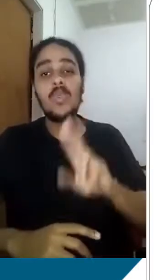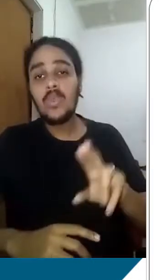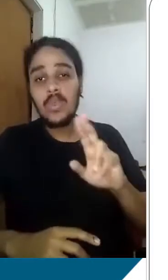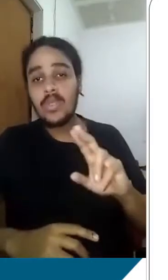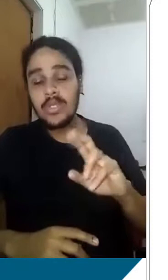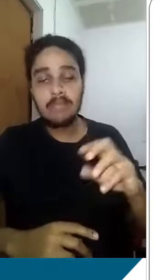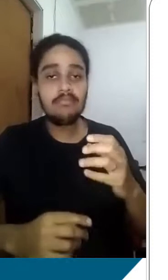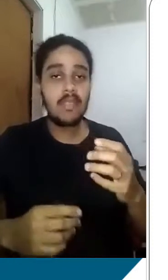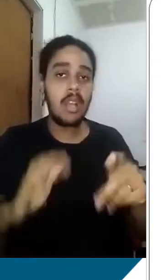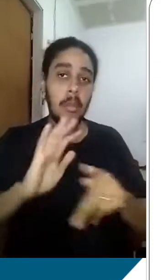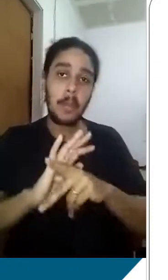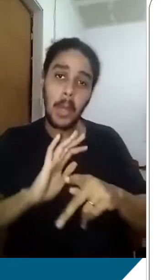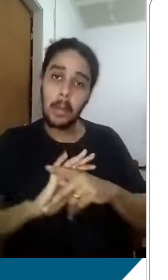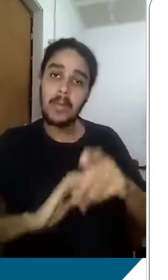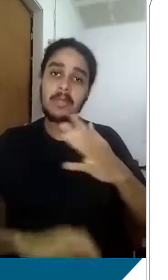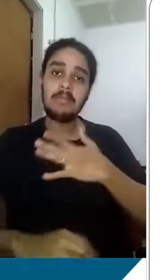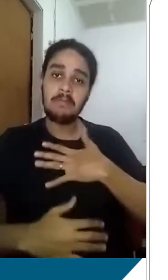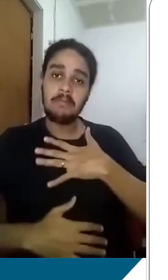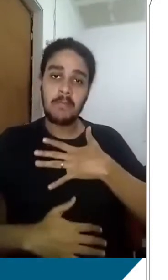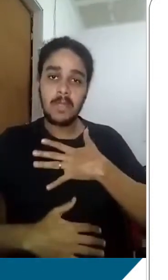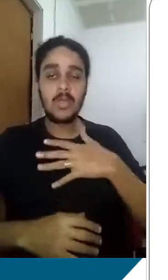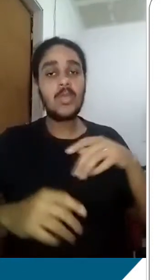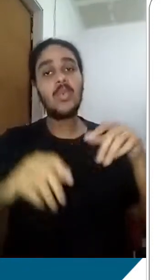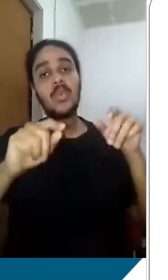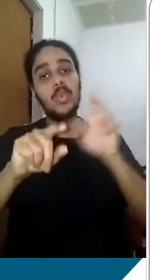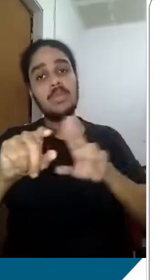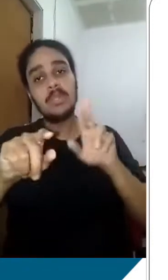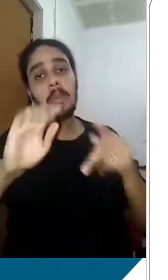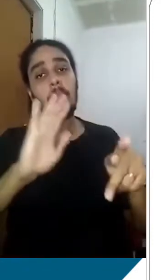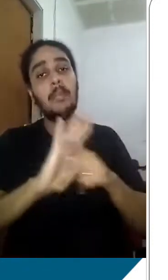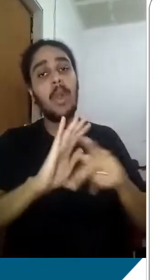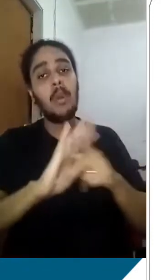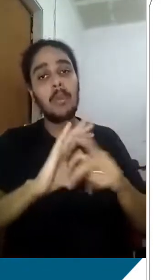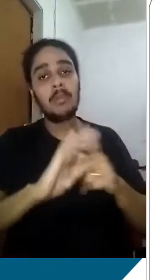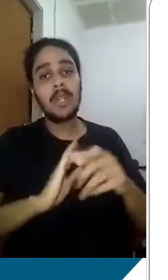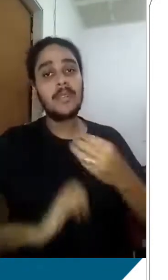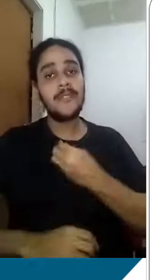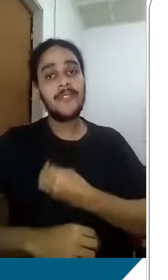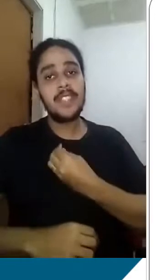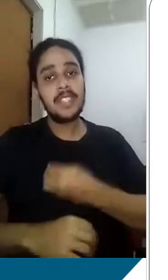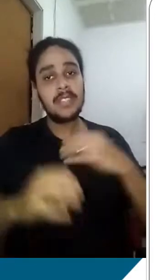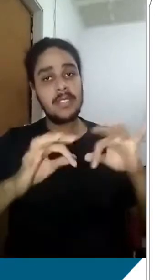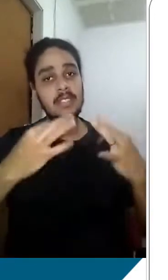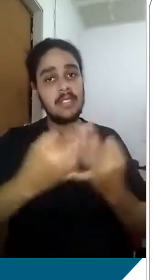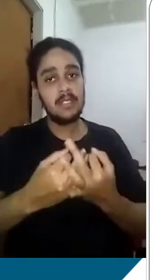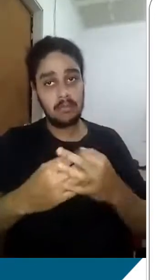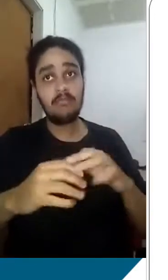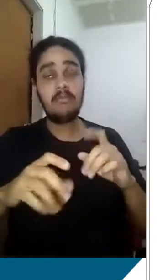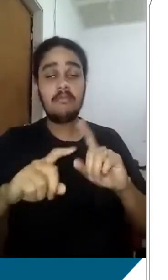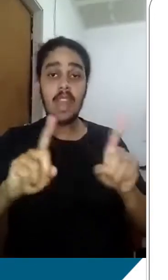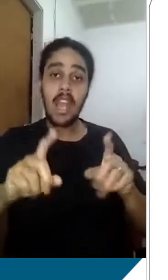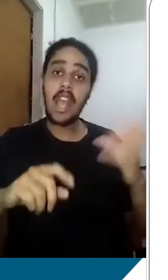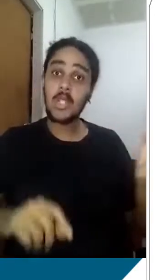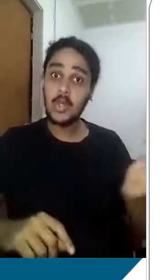ser voltado para a subsistência das famílias, a modernização, né, do campo ampliou bastante a produtividade